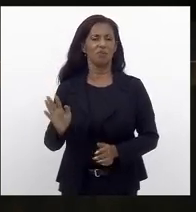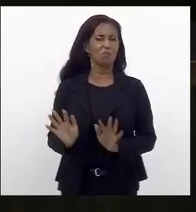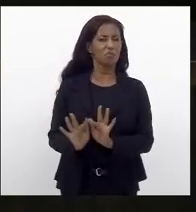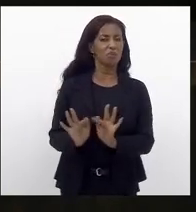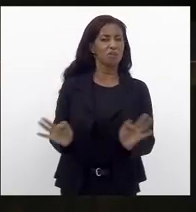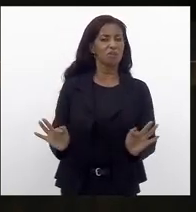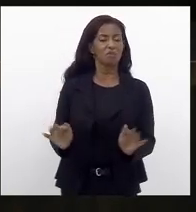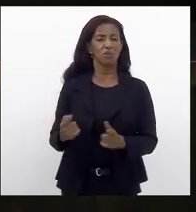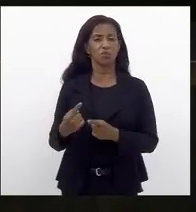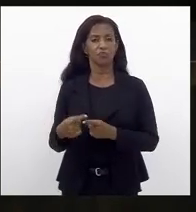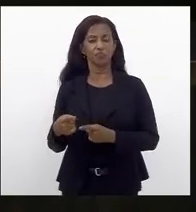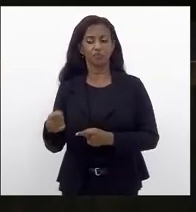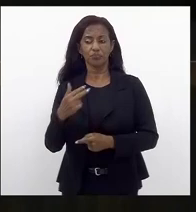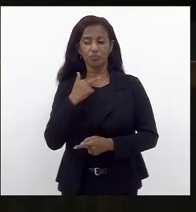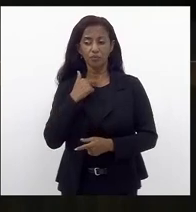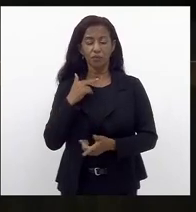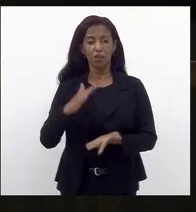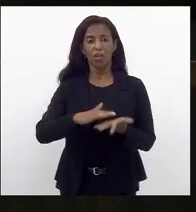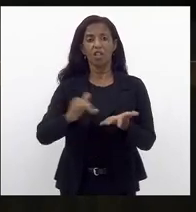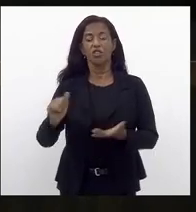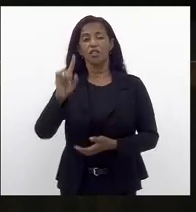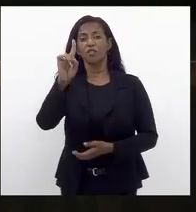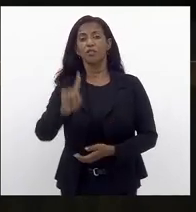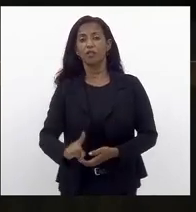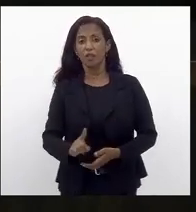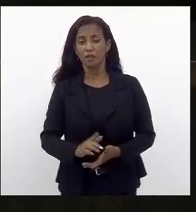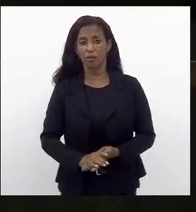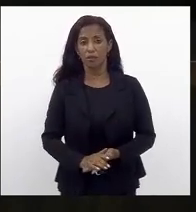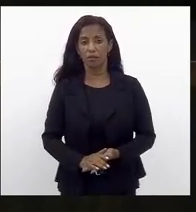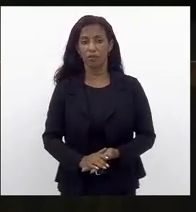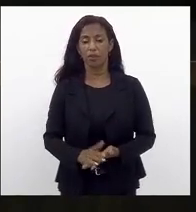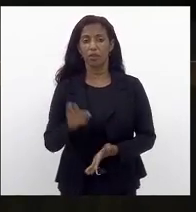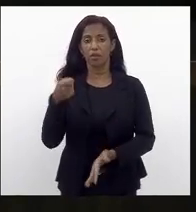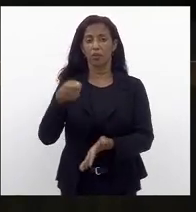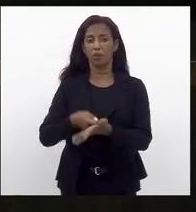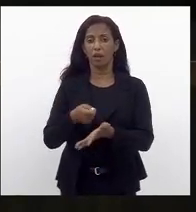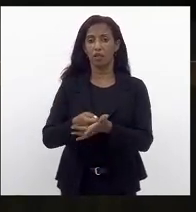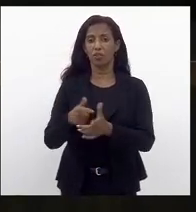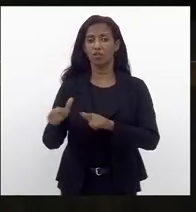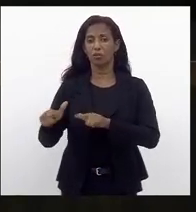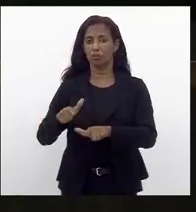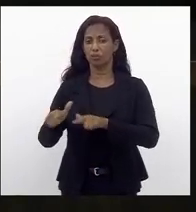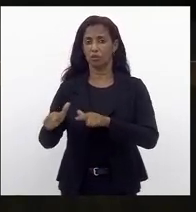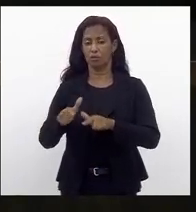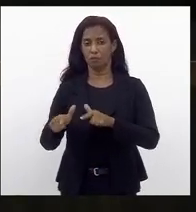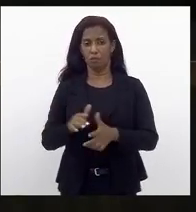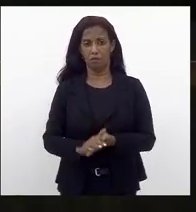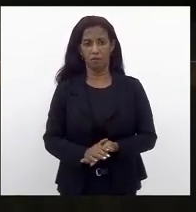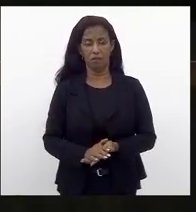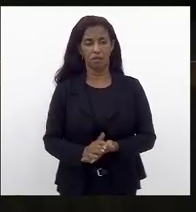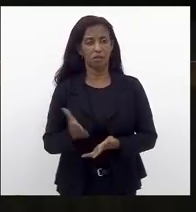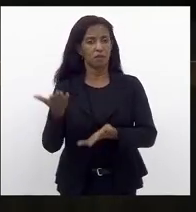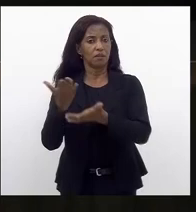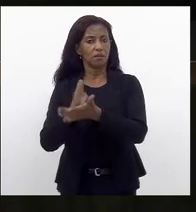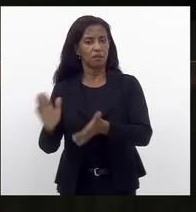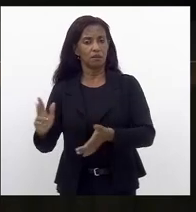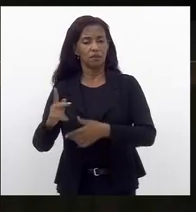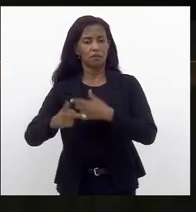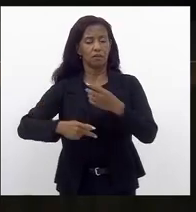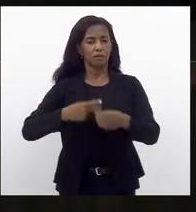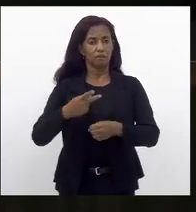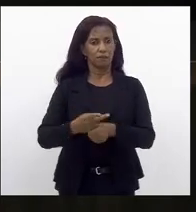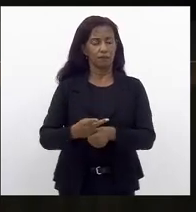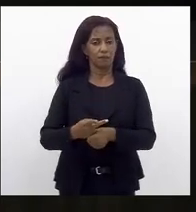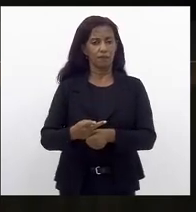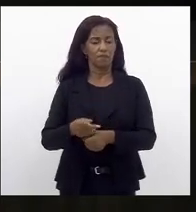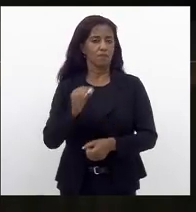por que não se pode retirar direitos são garantidos aos trabalhadores queriam acabar com os clientes com